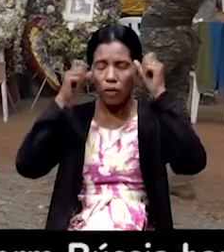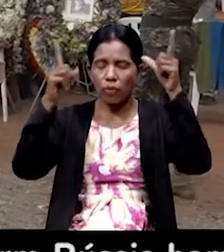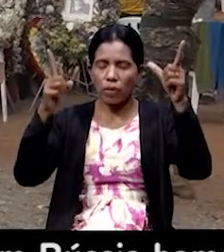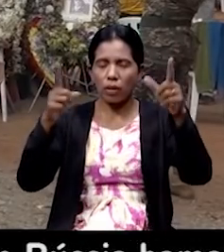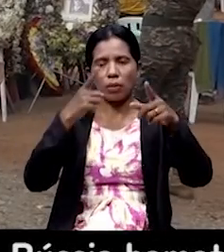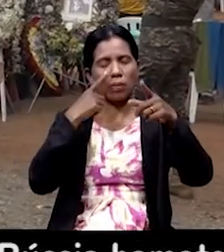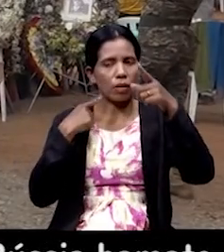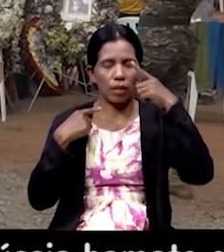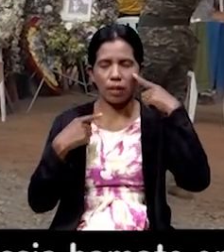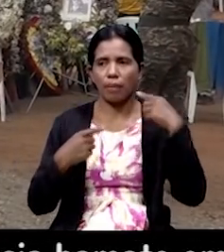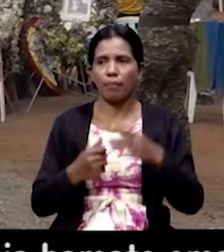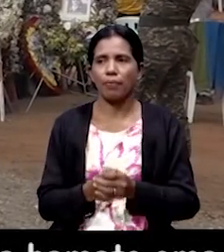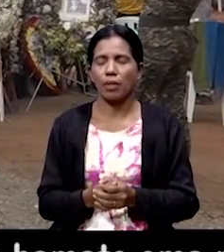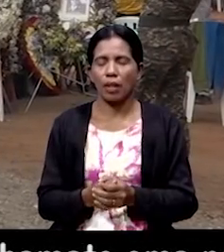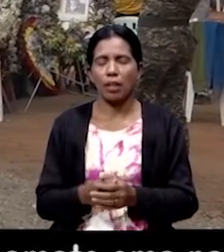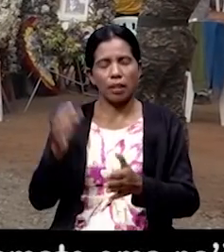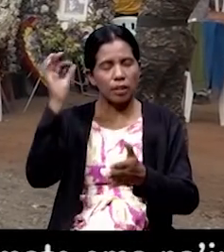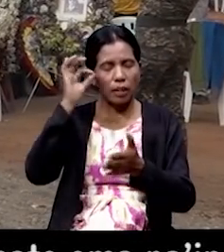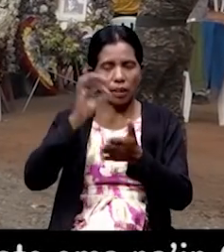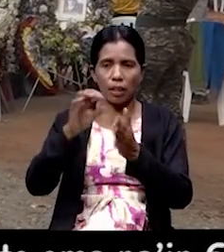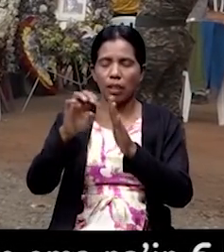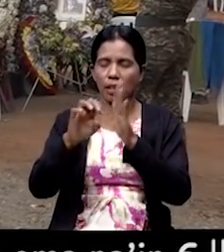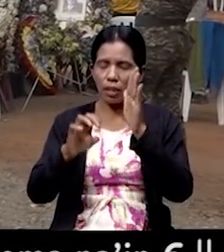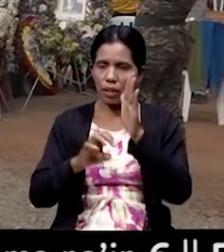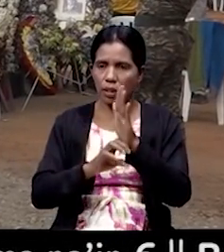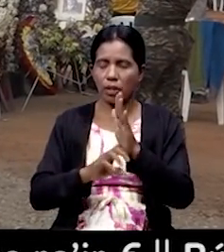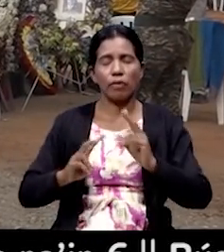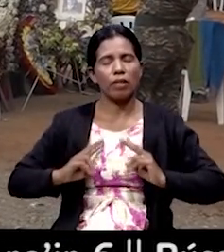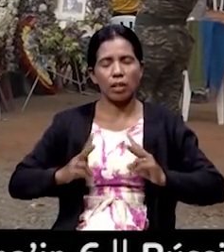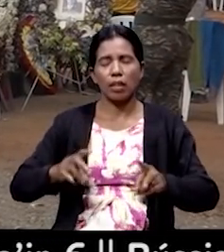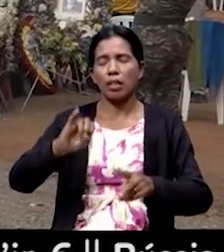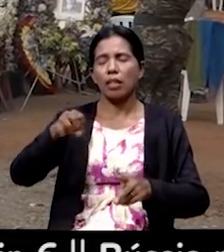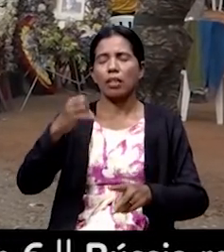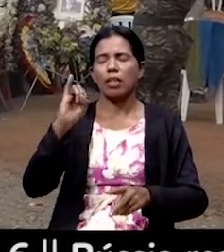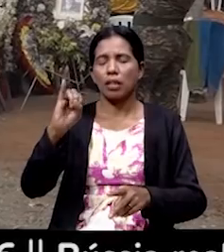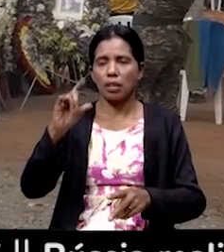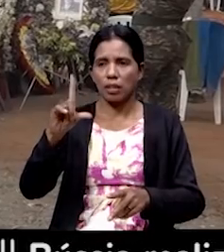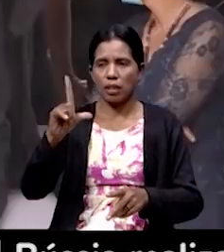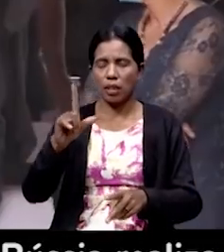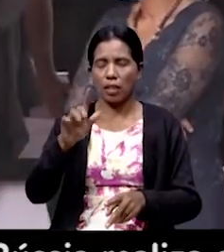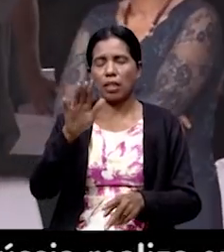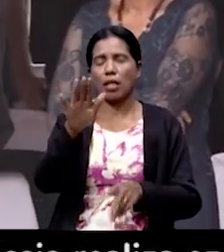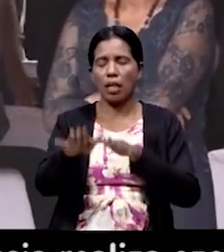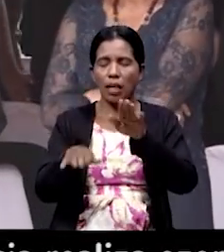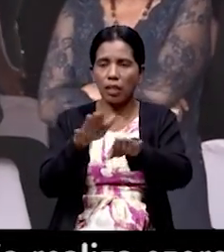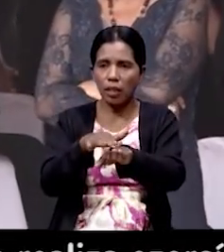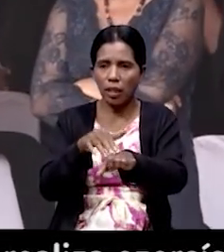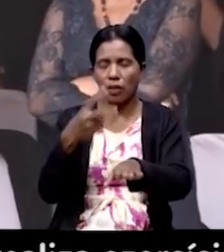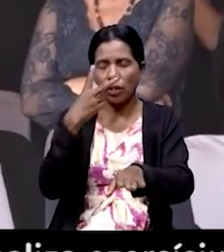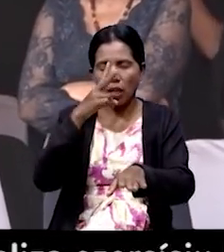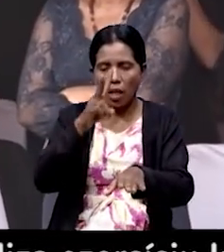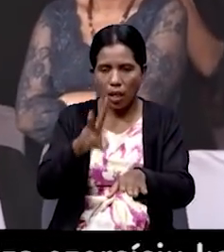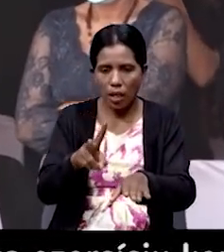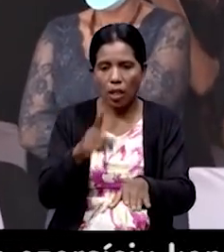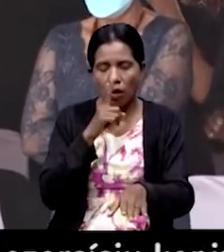tanis. Hafoin idane sekretaris estado veteranus Gilda Costa Wansoro hakat nenek ba kampang ho di hare